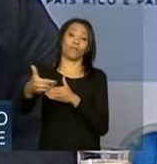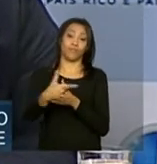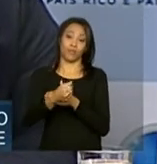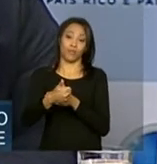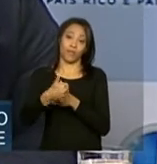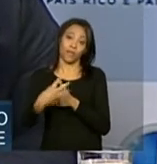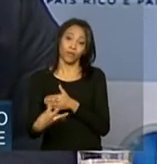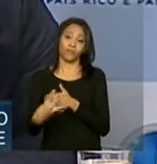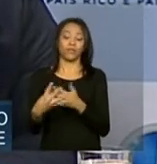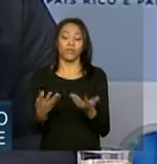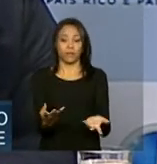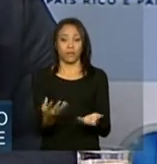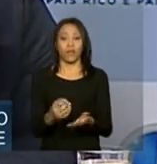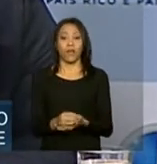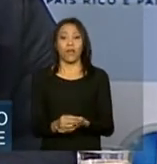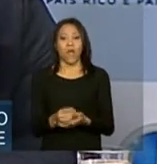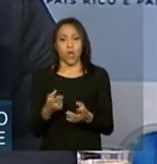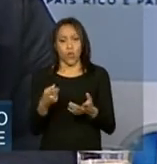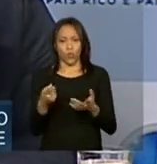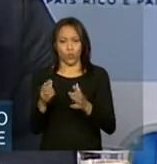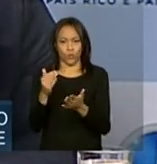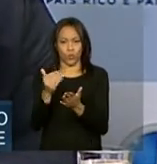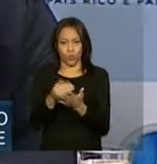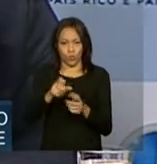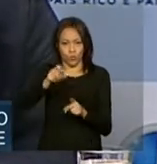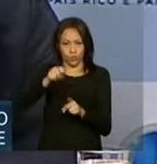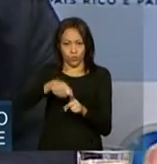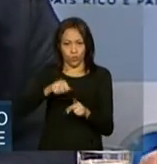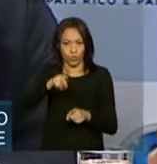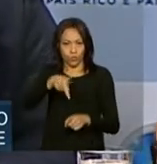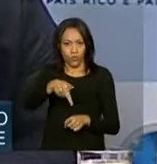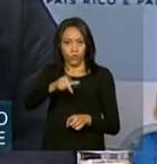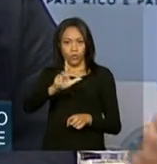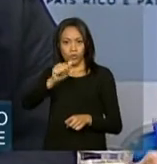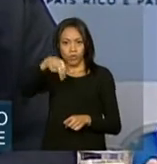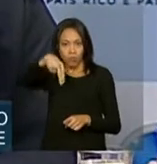planos individuais e familiares, que a agência regula